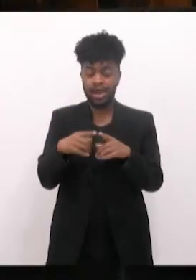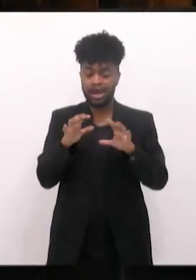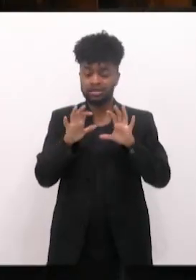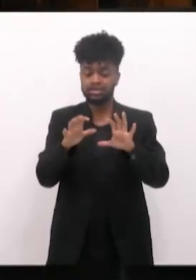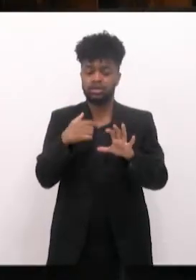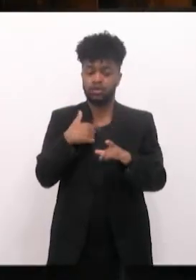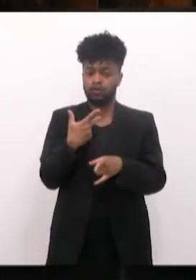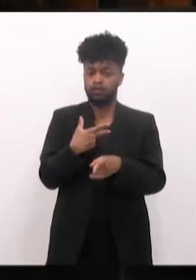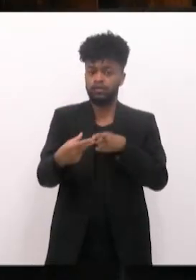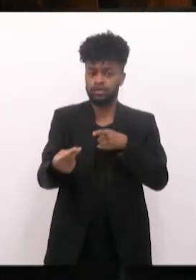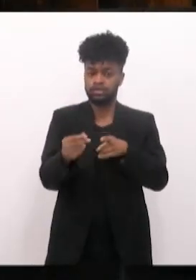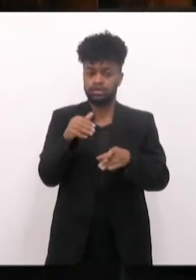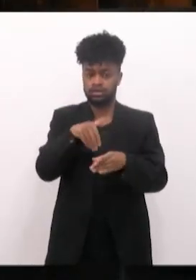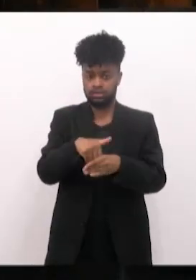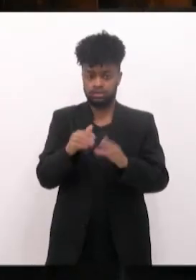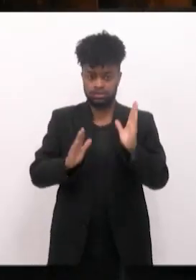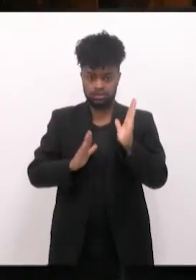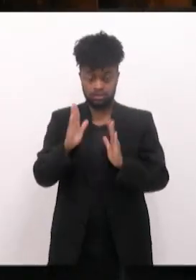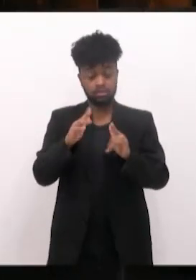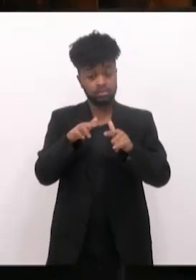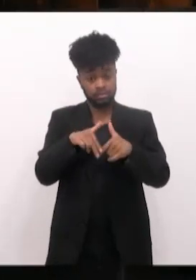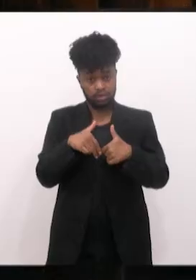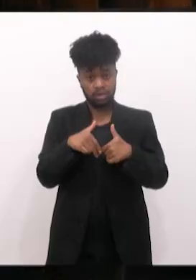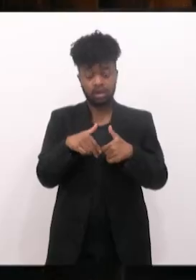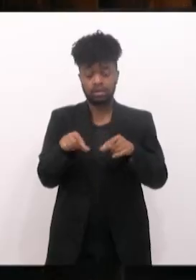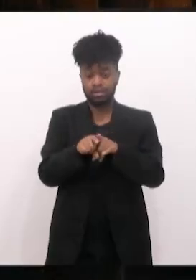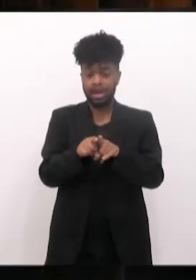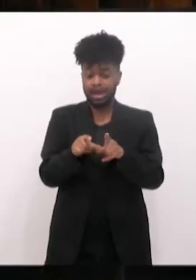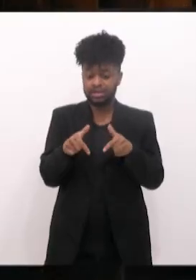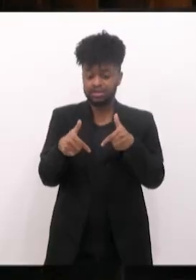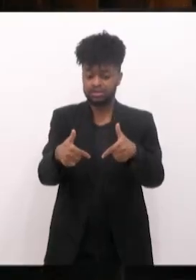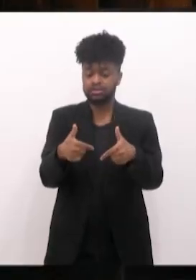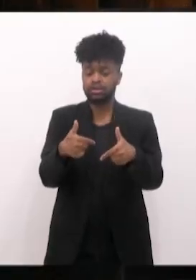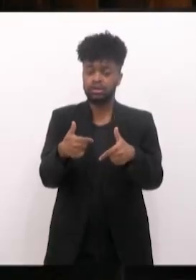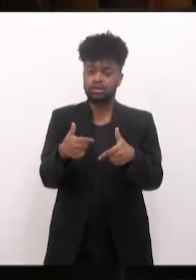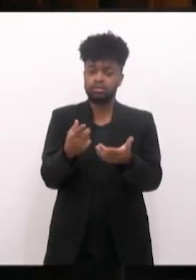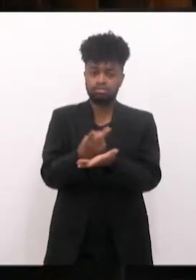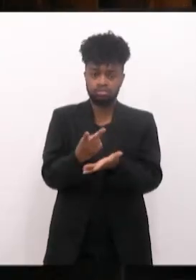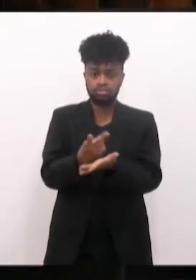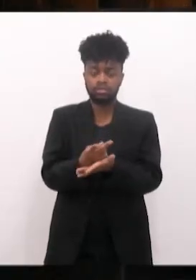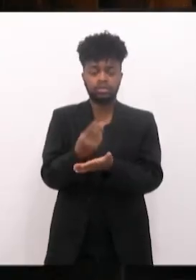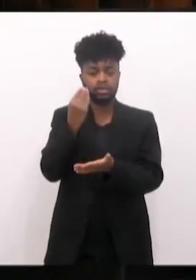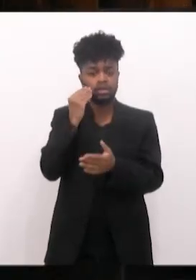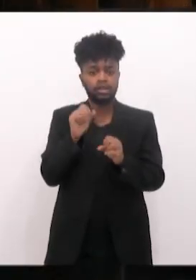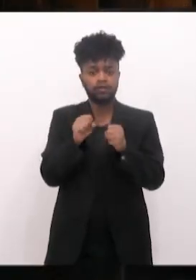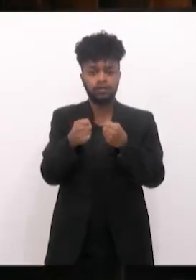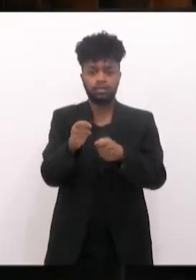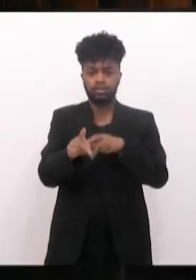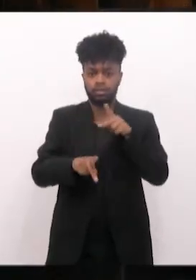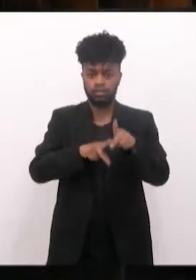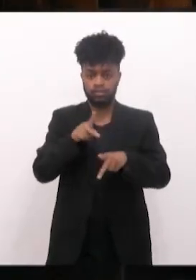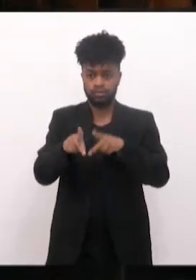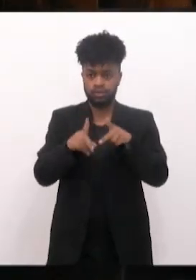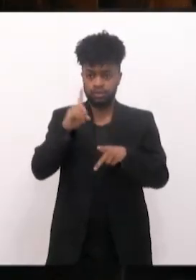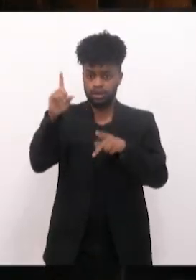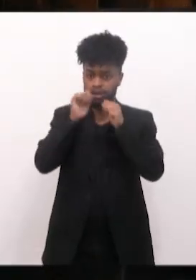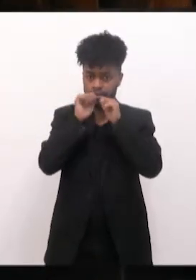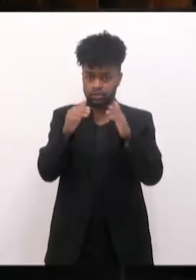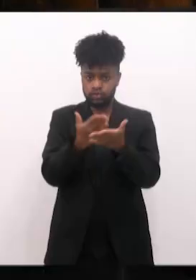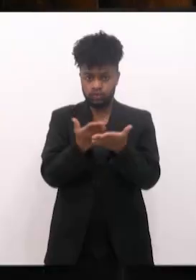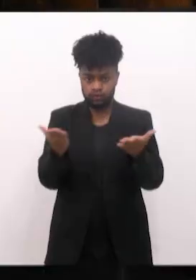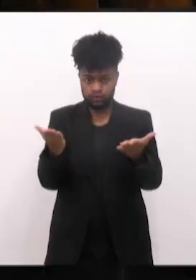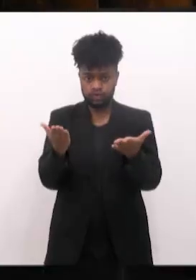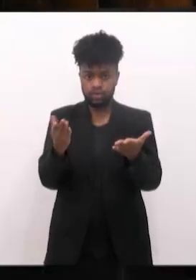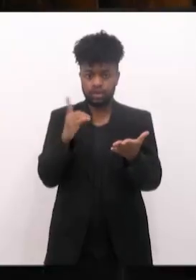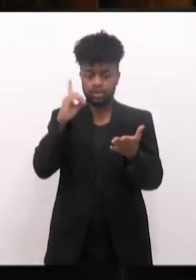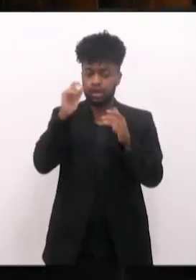minha eleição. E é dessa forma que sempre estarei agindo em prol da população. Deus abençoe vocês,